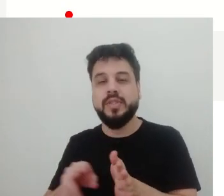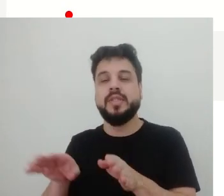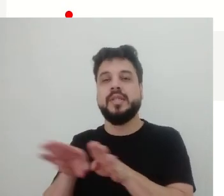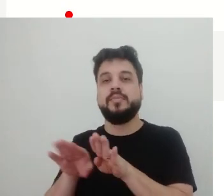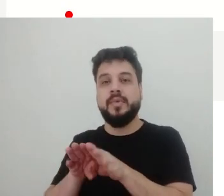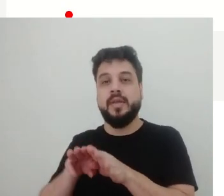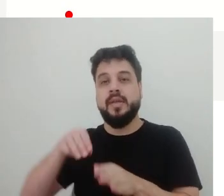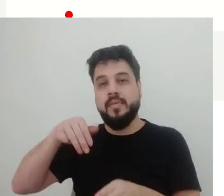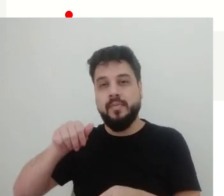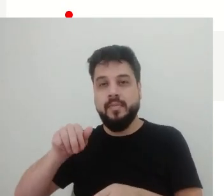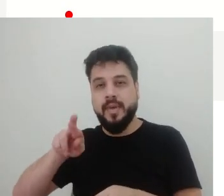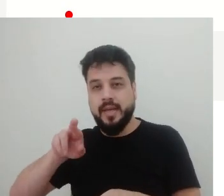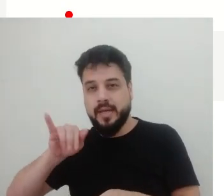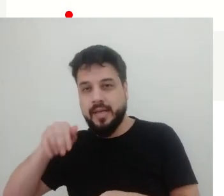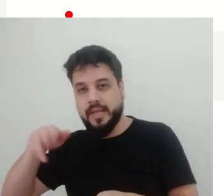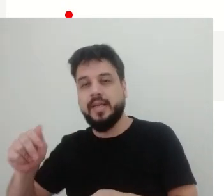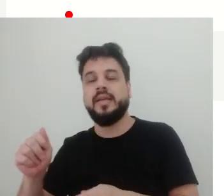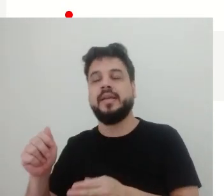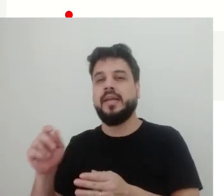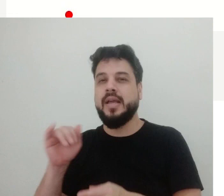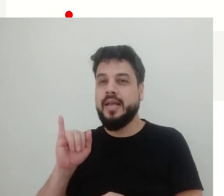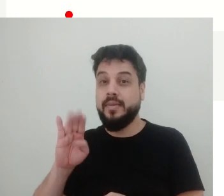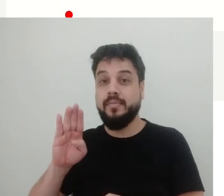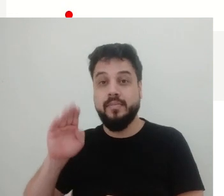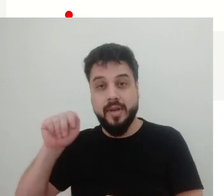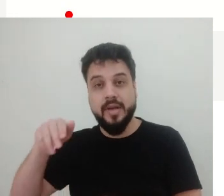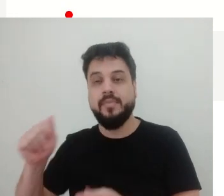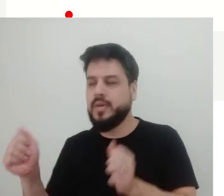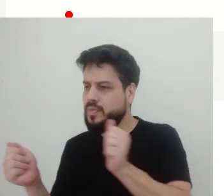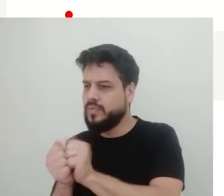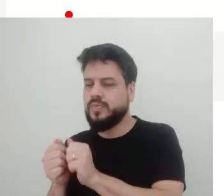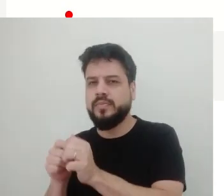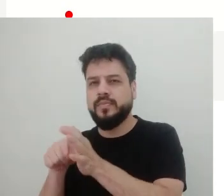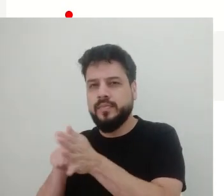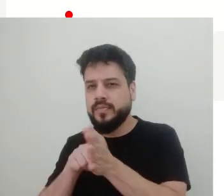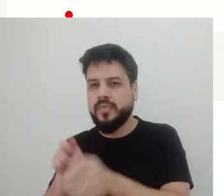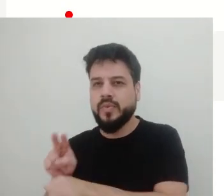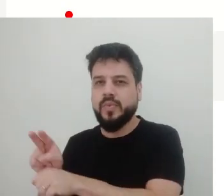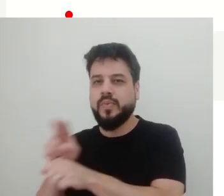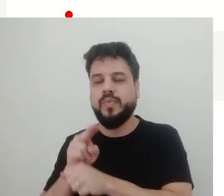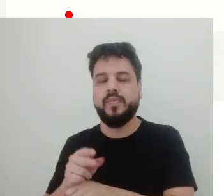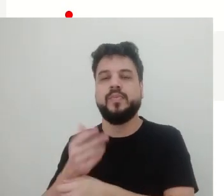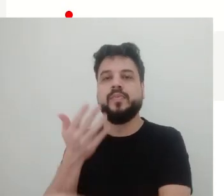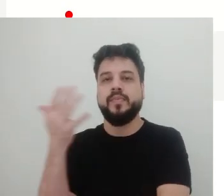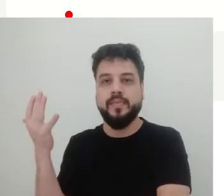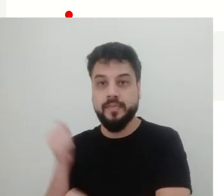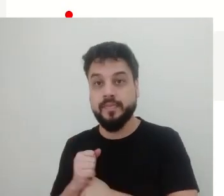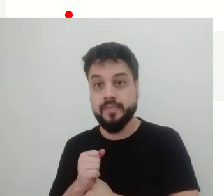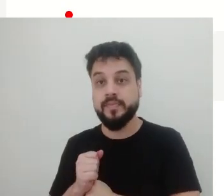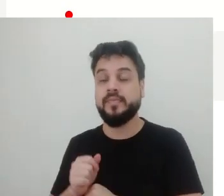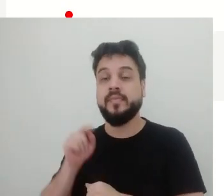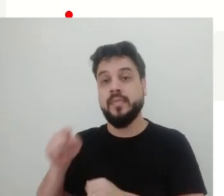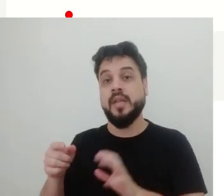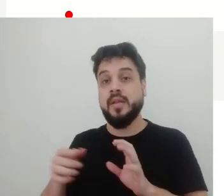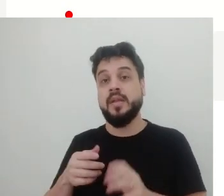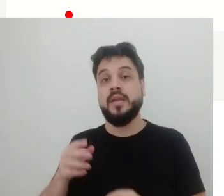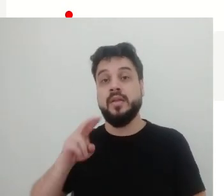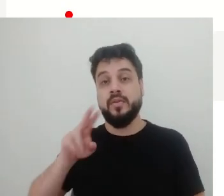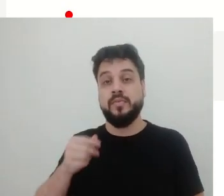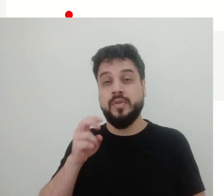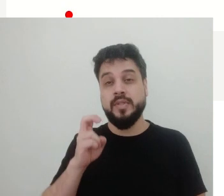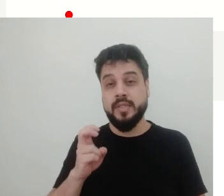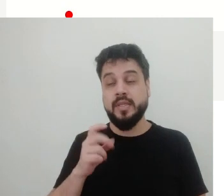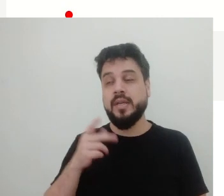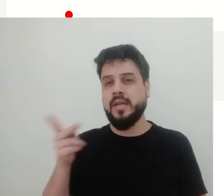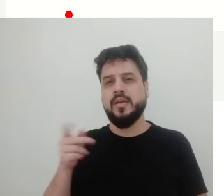por figuras e instituições narrativas que permitam compreender melhor o sentido teórico, ideológico, historiográfico de algumas linhagens científicas na